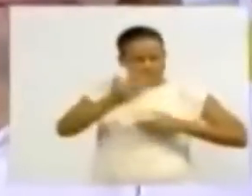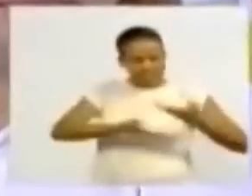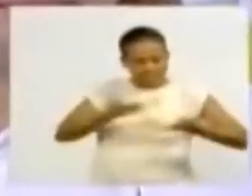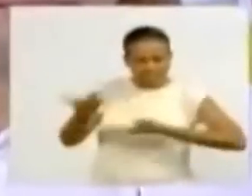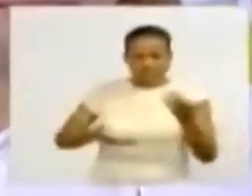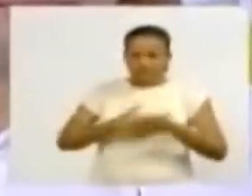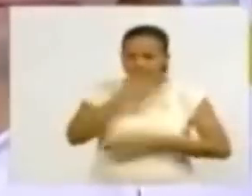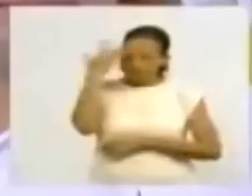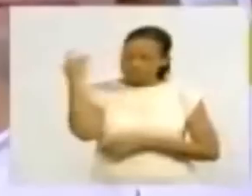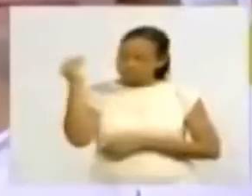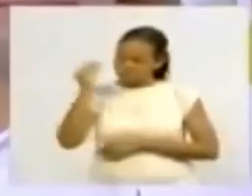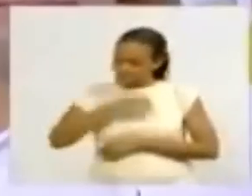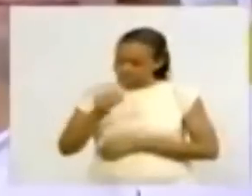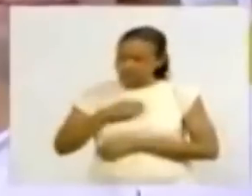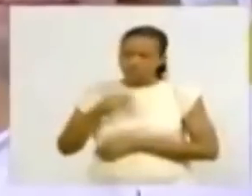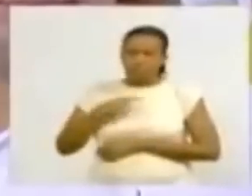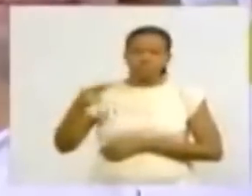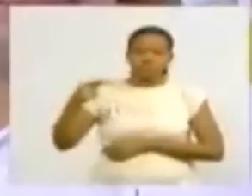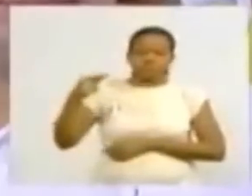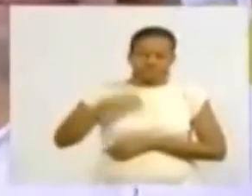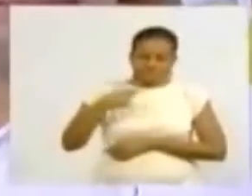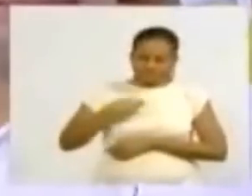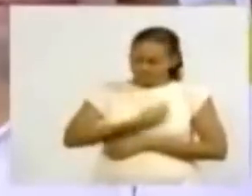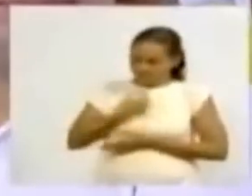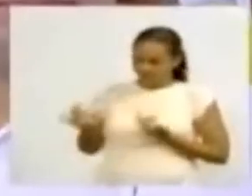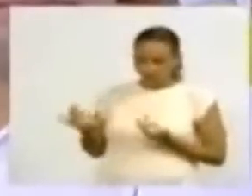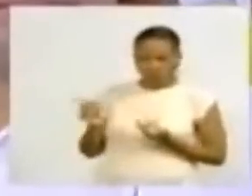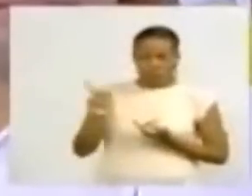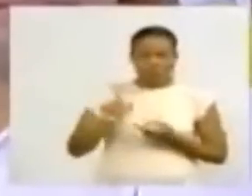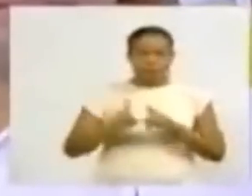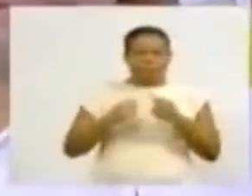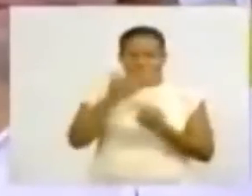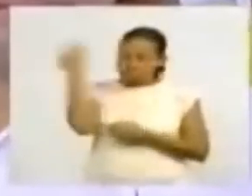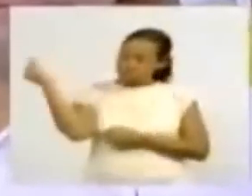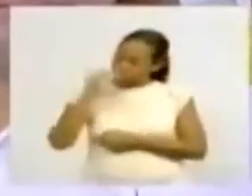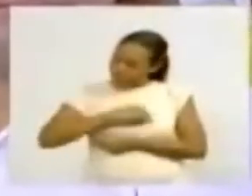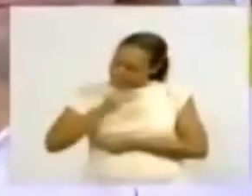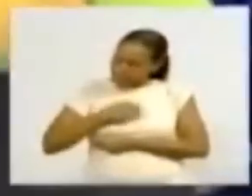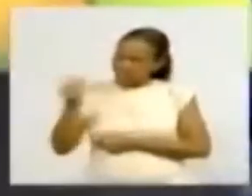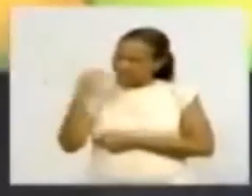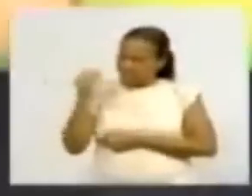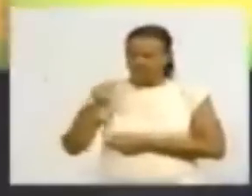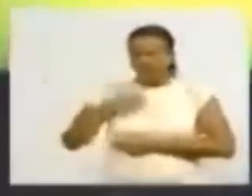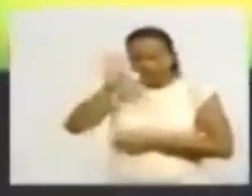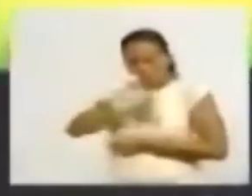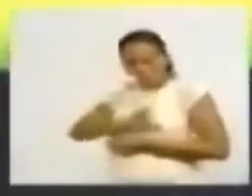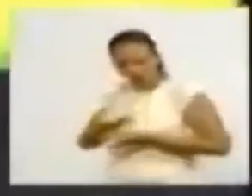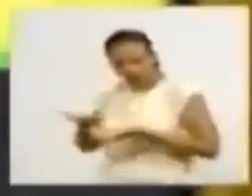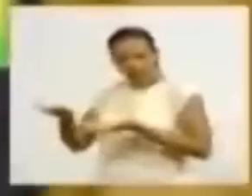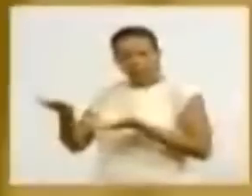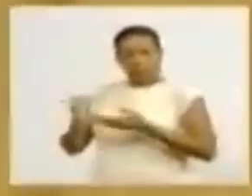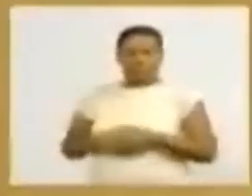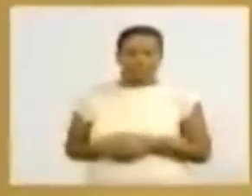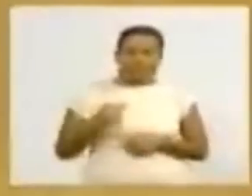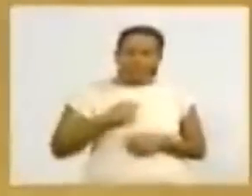para reforçá-la, não para vivê-la, mas para amparar no momento em que ela acontecer. Eu nunca